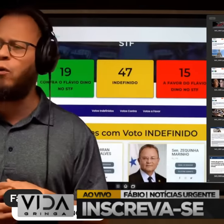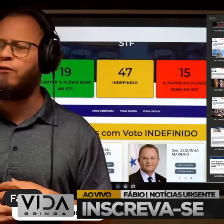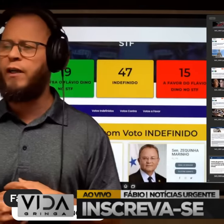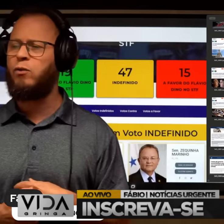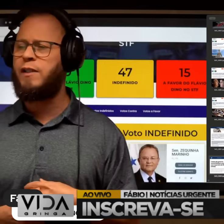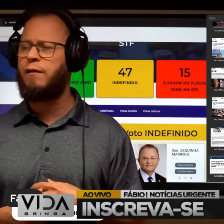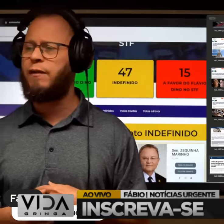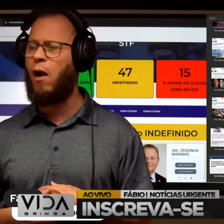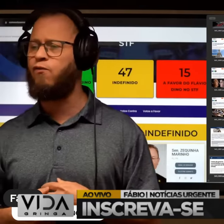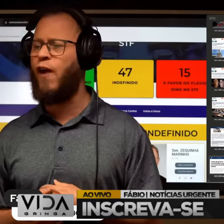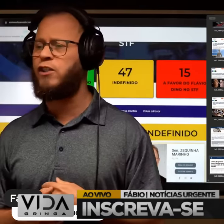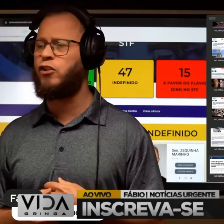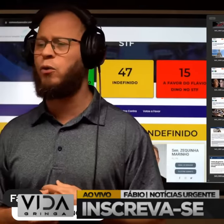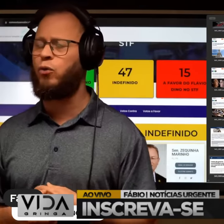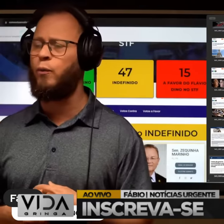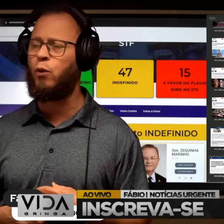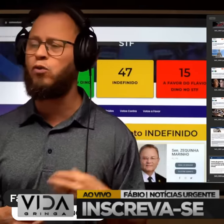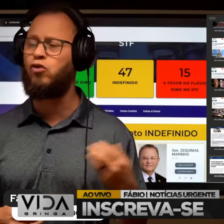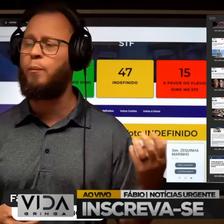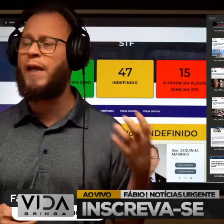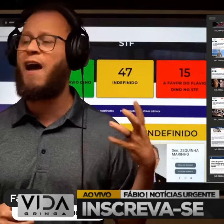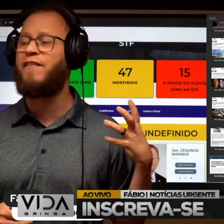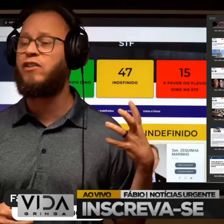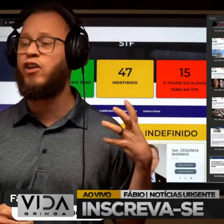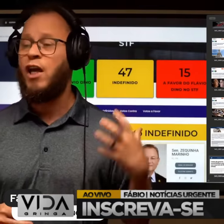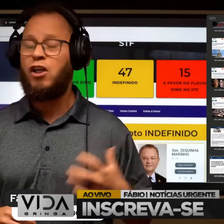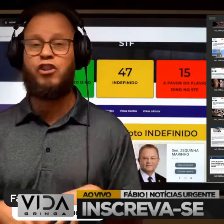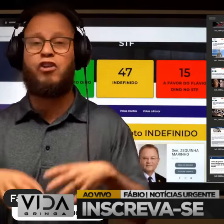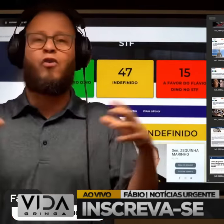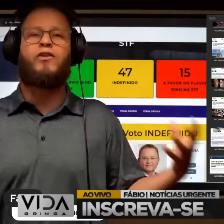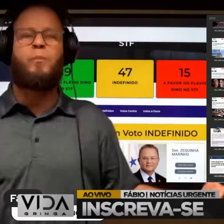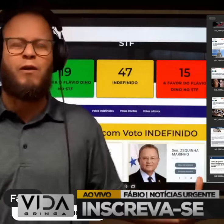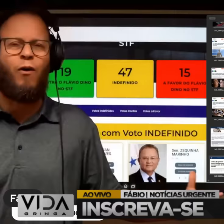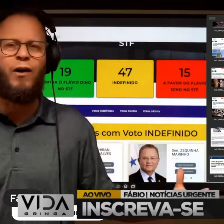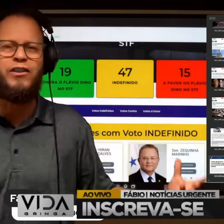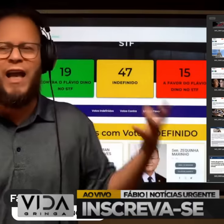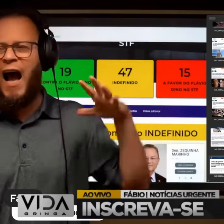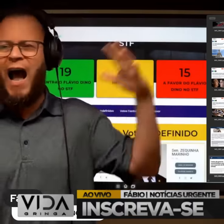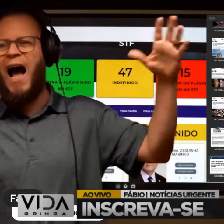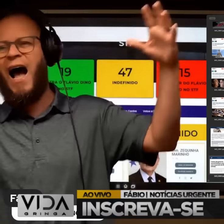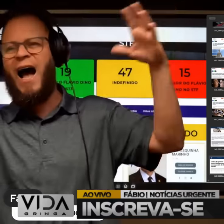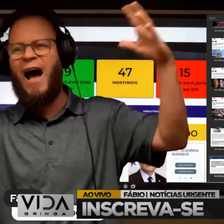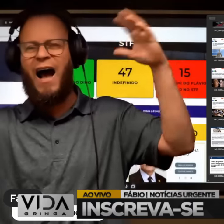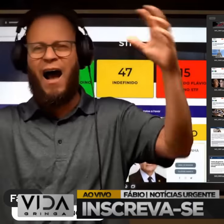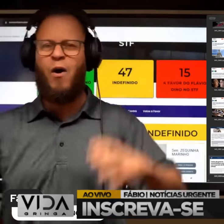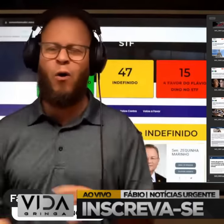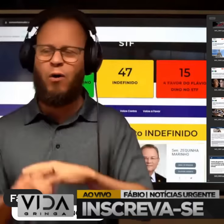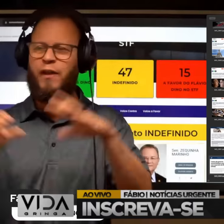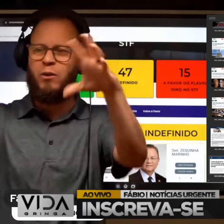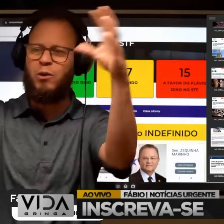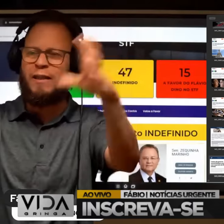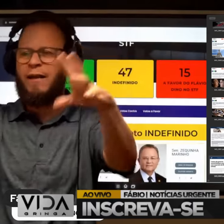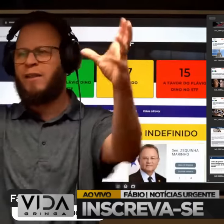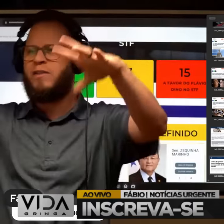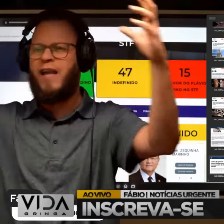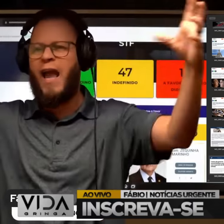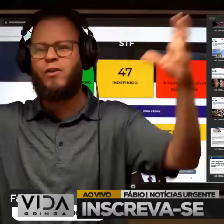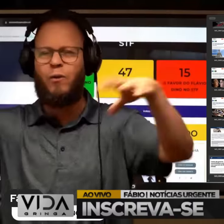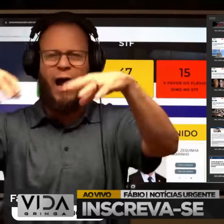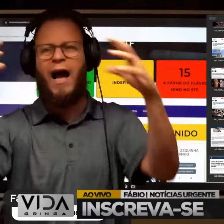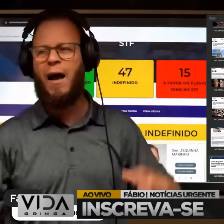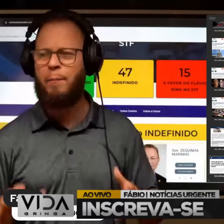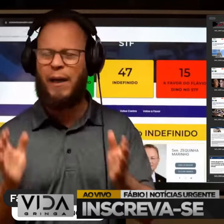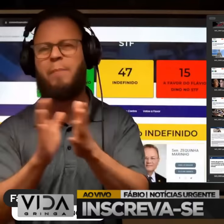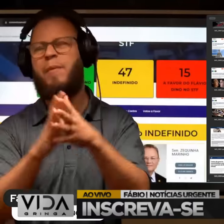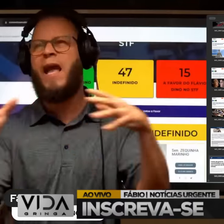do governo central fecham em outubro com superávit de 18 bilhões. Ah, o governo Lula tá dando certo.